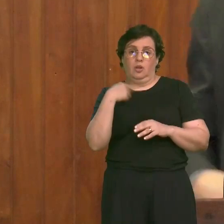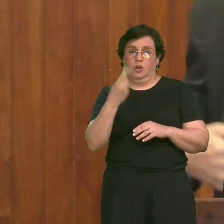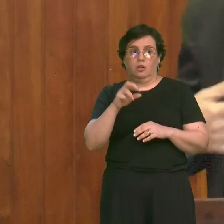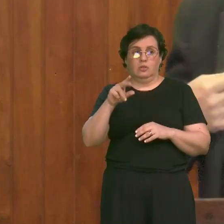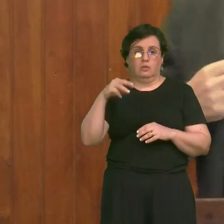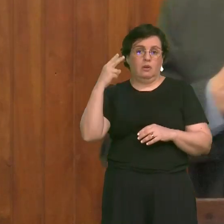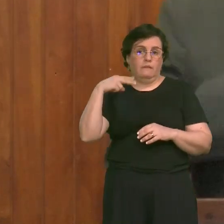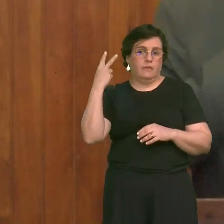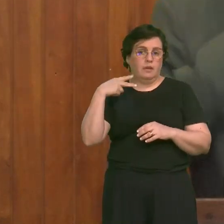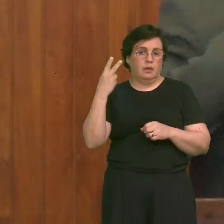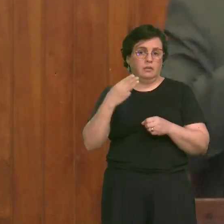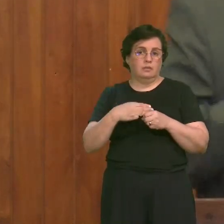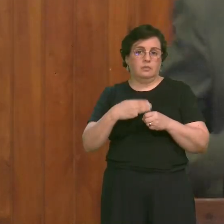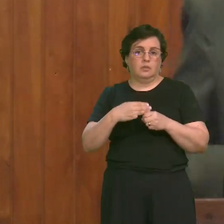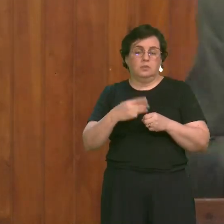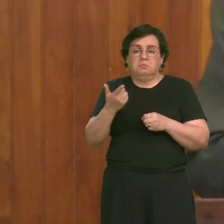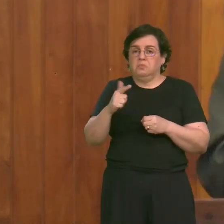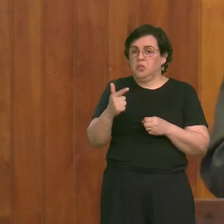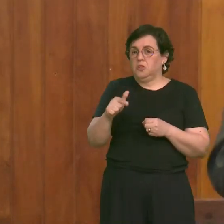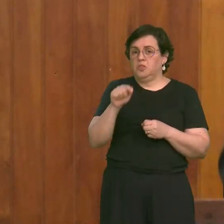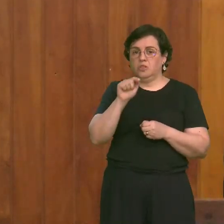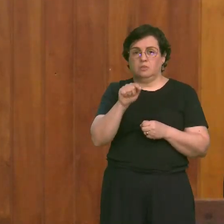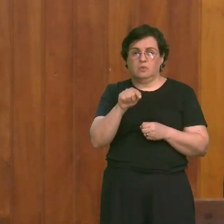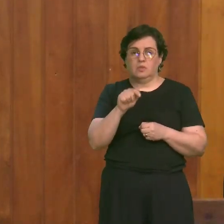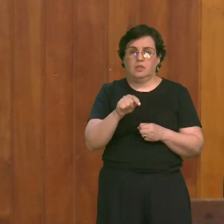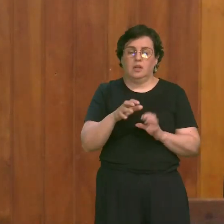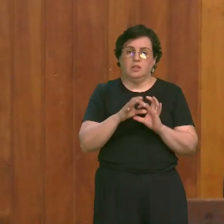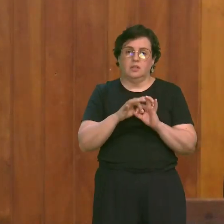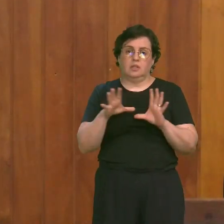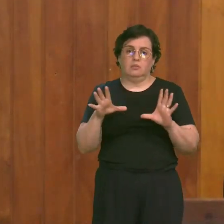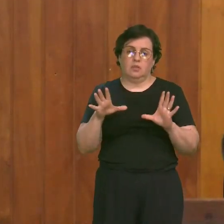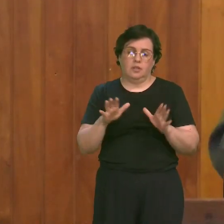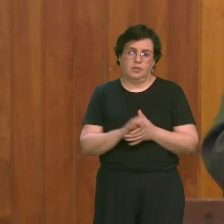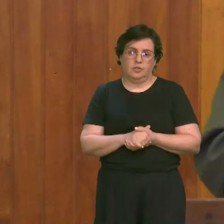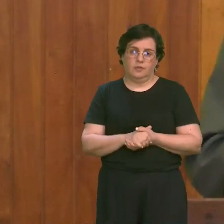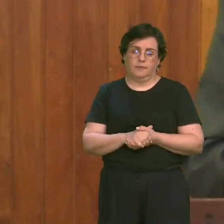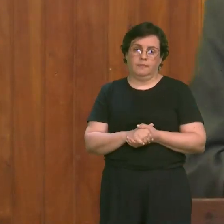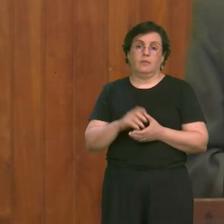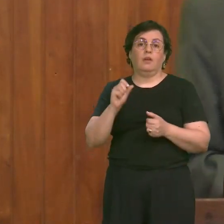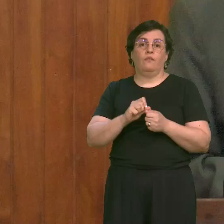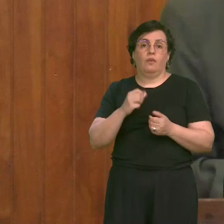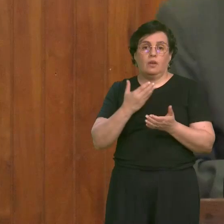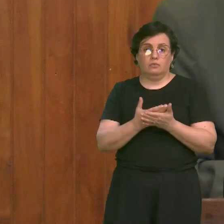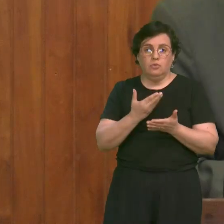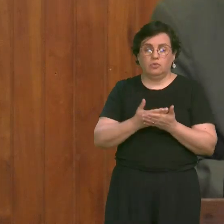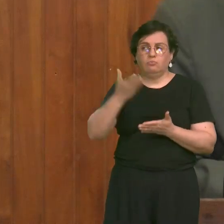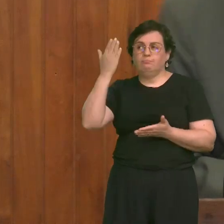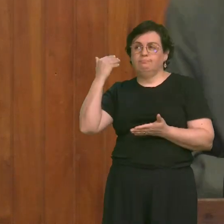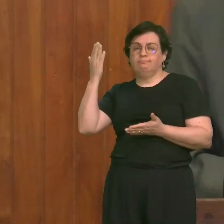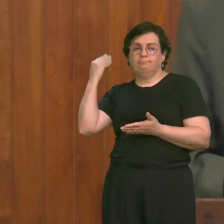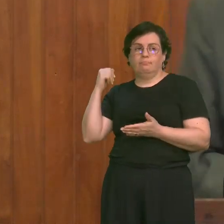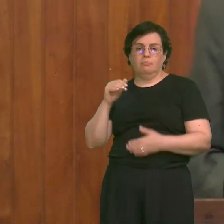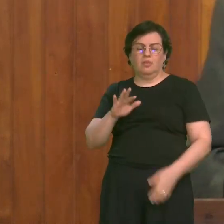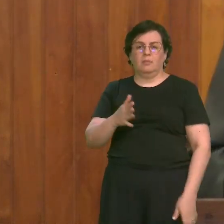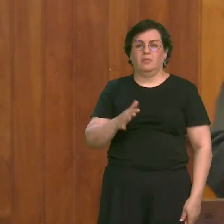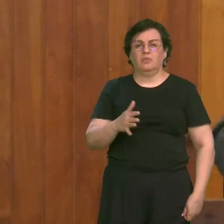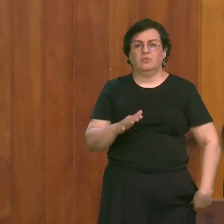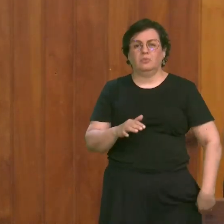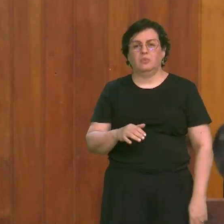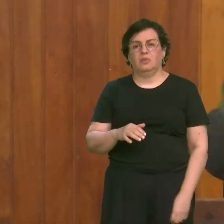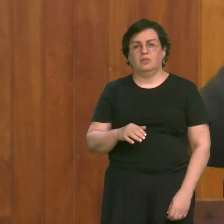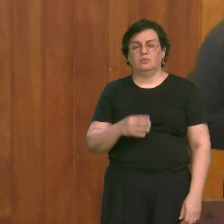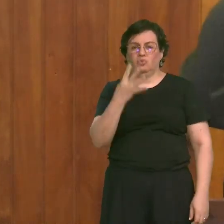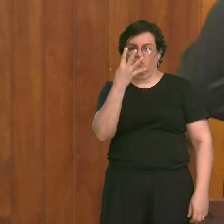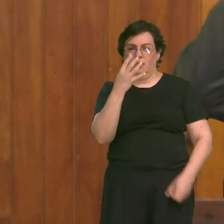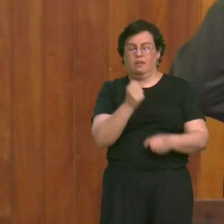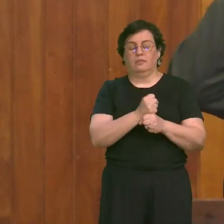vereadores municipais não tínhamos essa autonomia foi feito um estudo à época me faz acho que